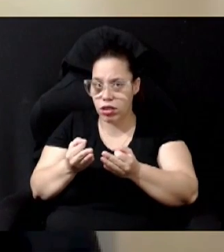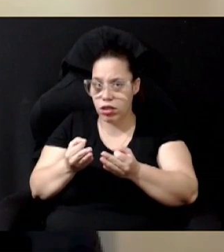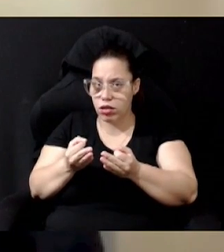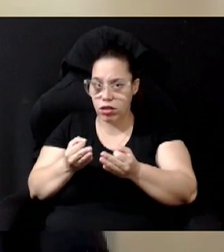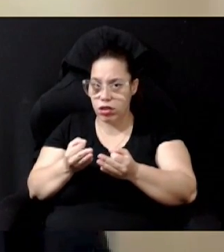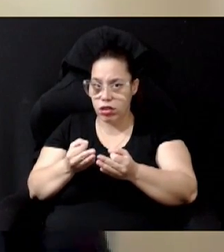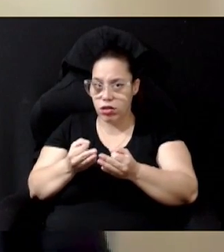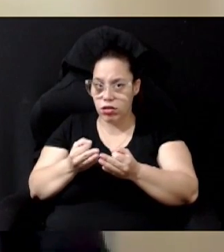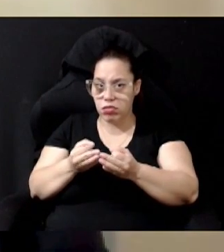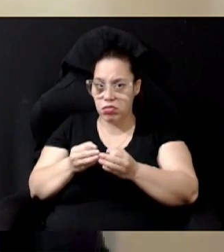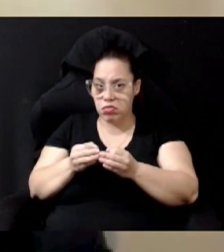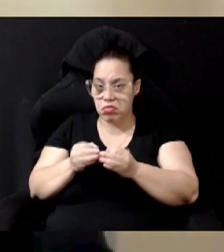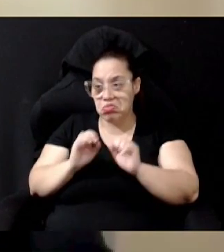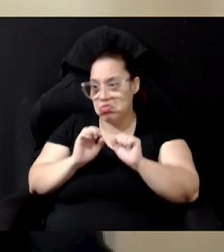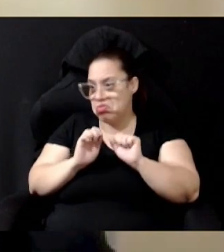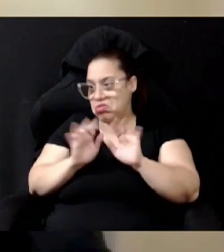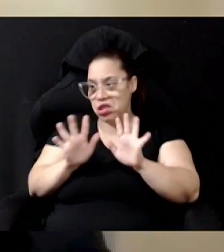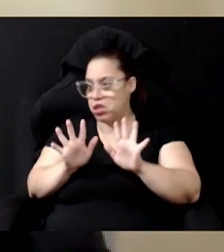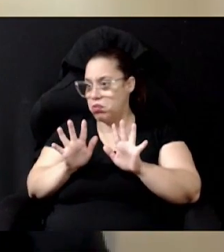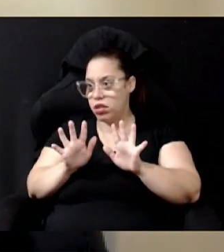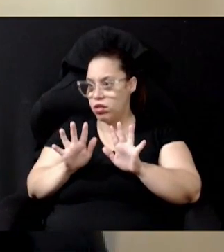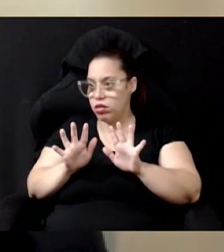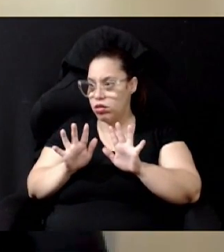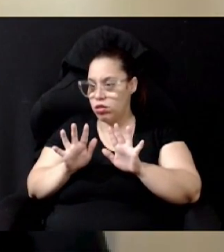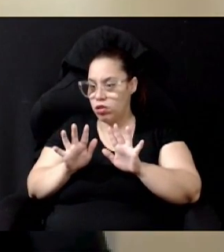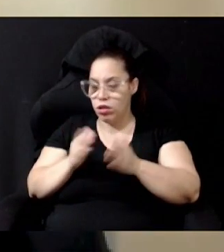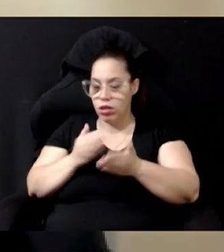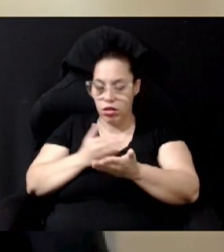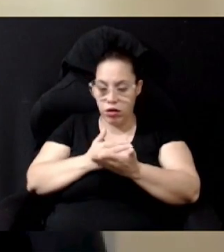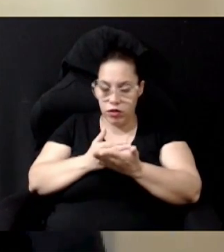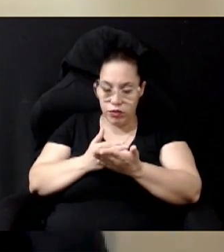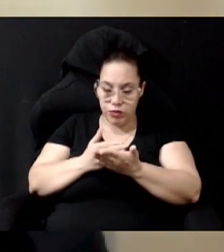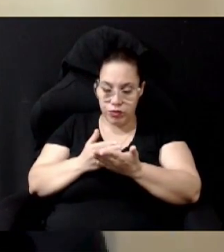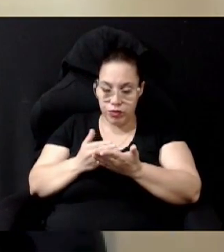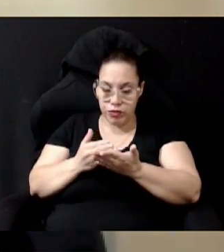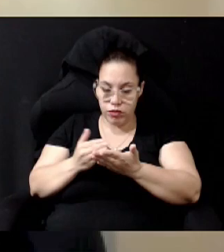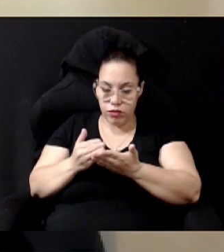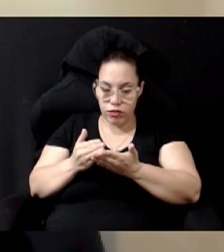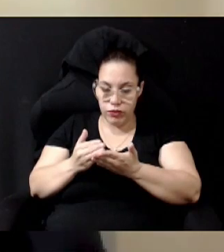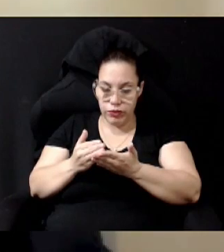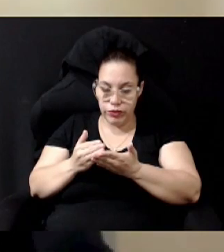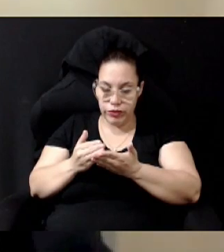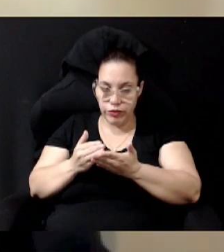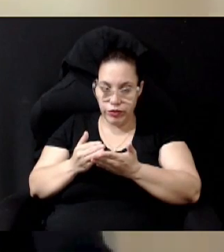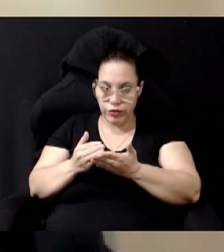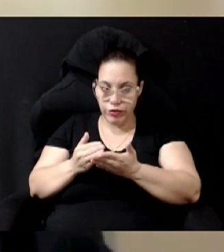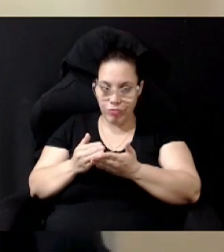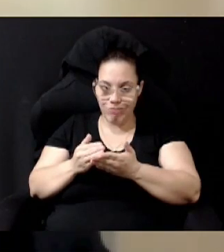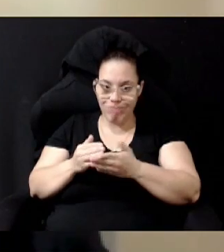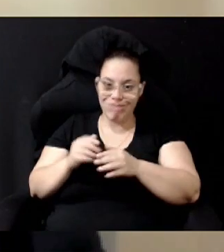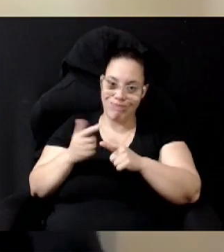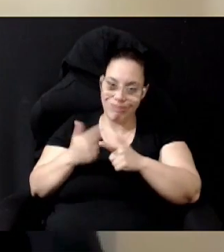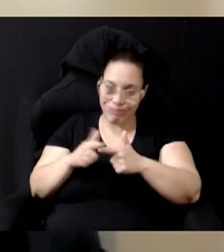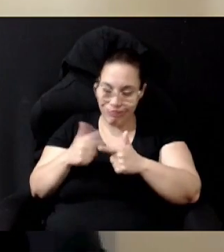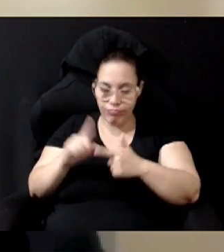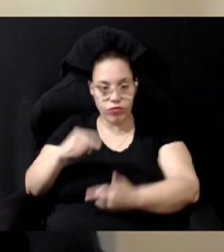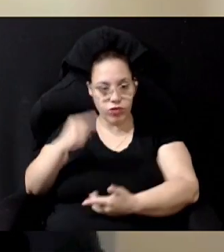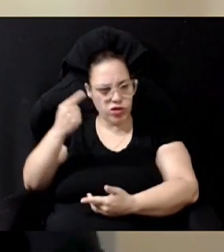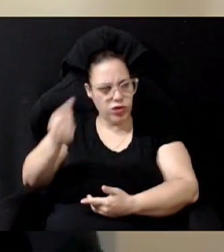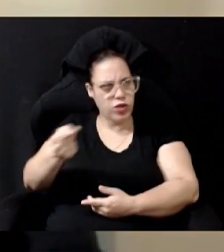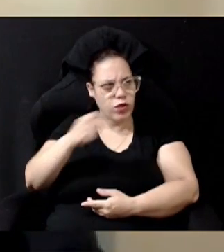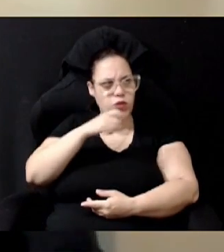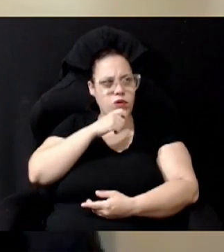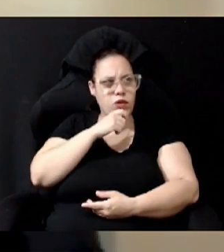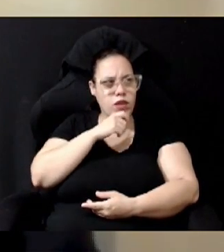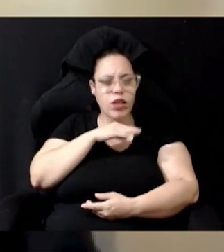espontâneas, e que começam a repercutir. Depois, um pouquinho mais tarde,